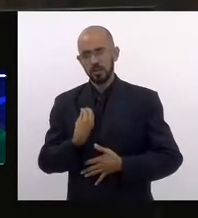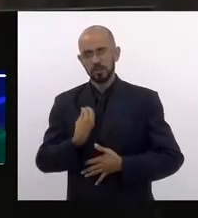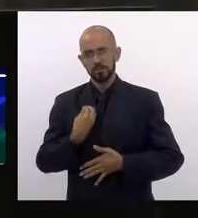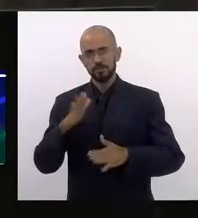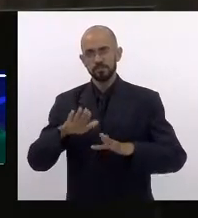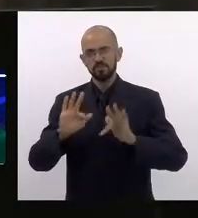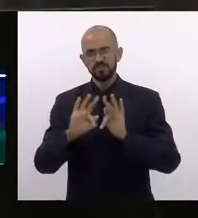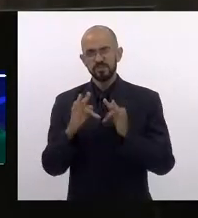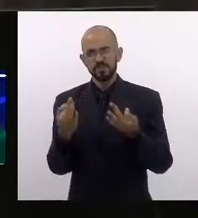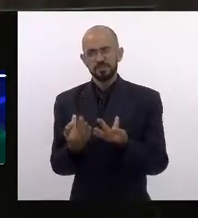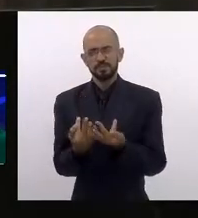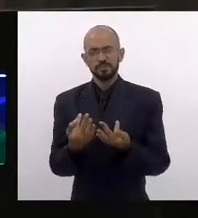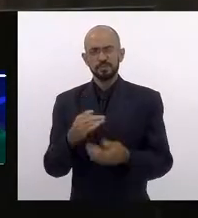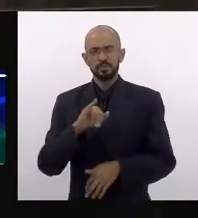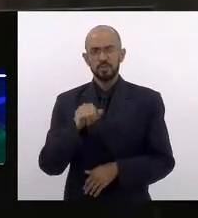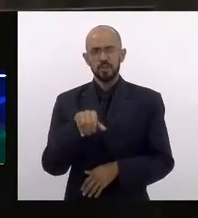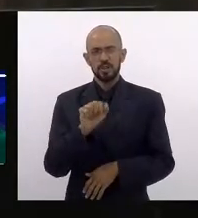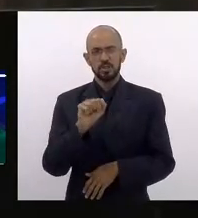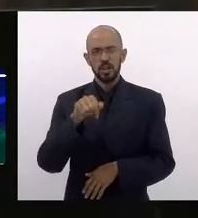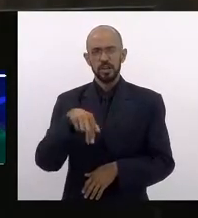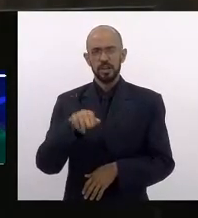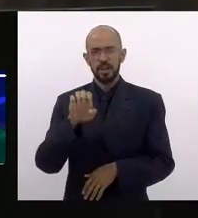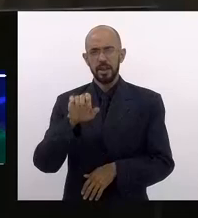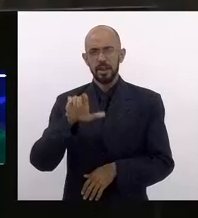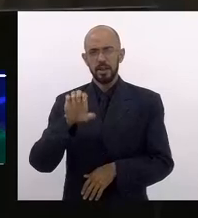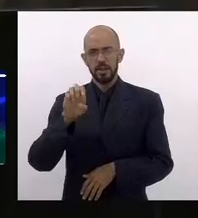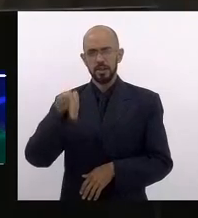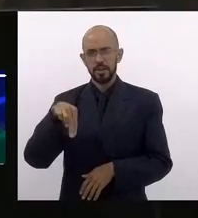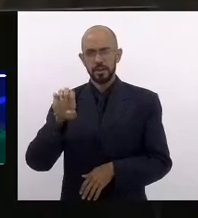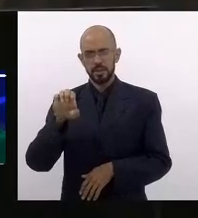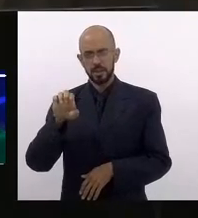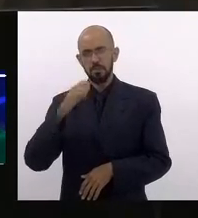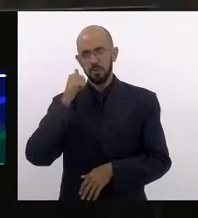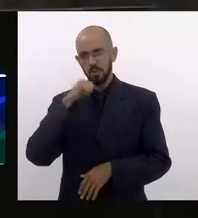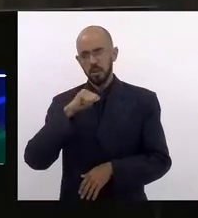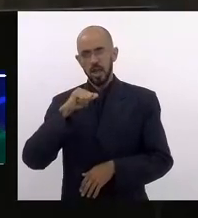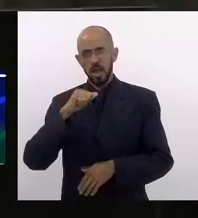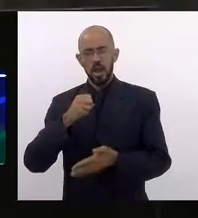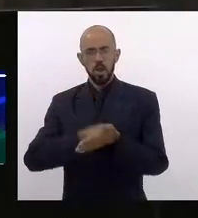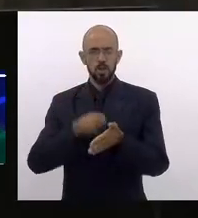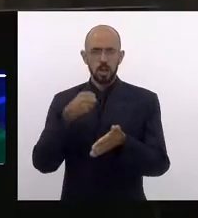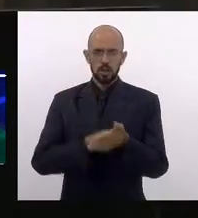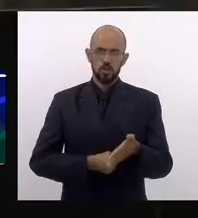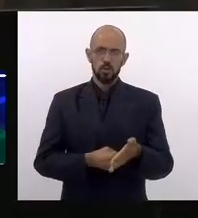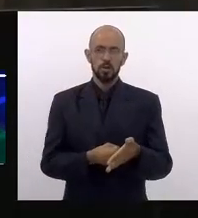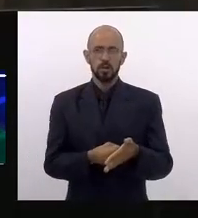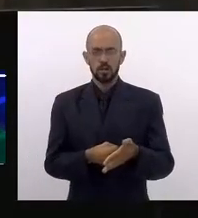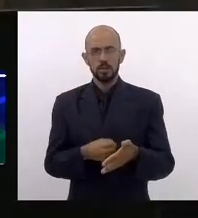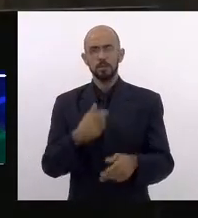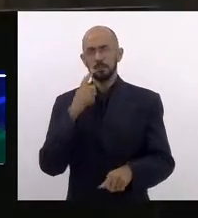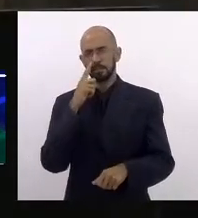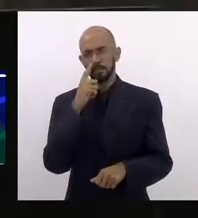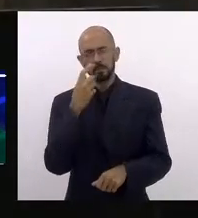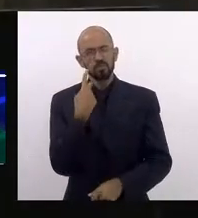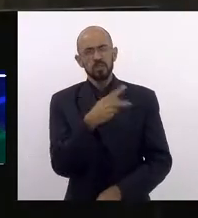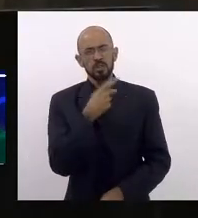pais, Jaqueline, uma mulher incrível, guerreira, que transformou o luto em luta. Sua